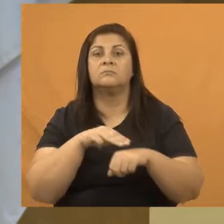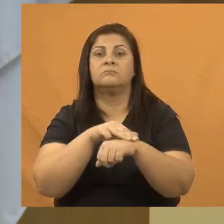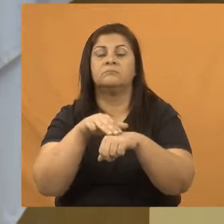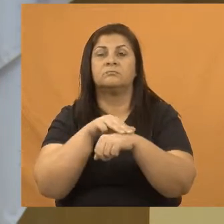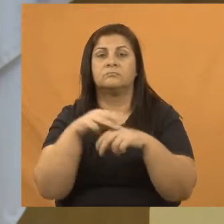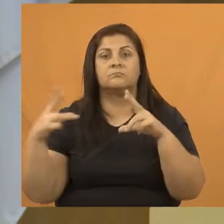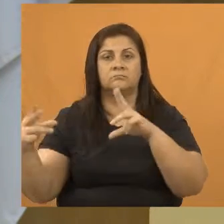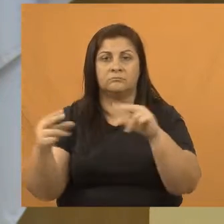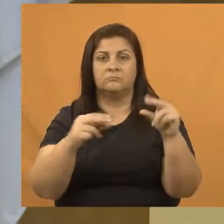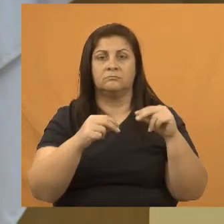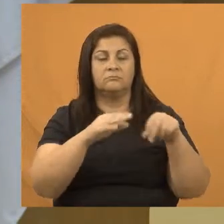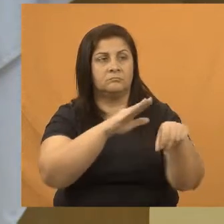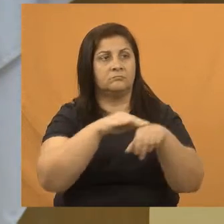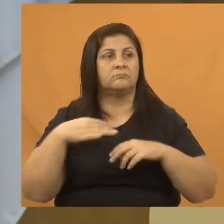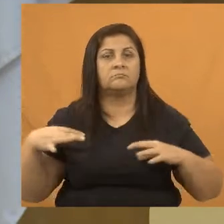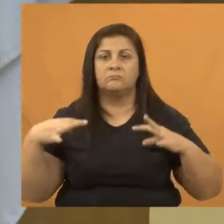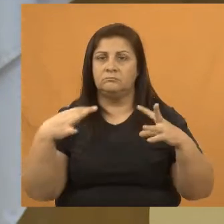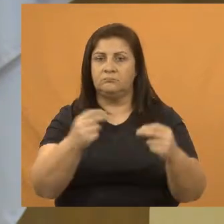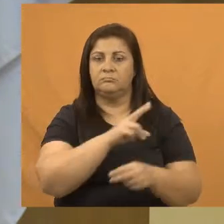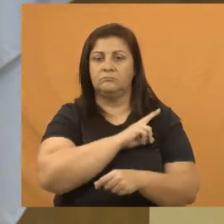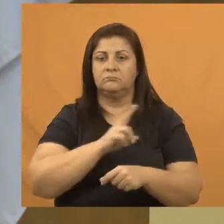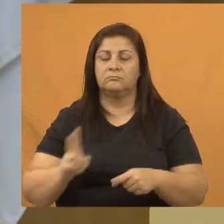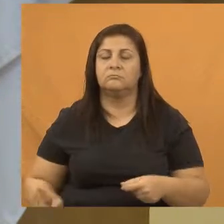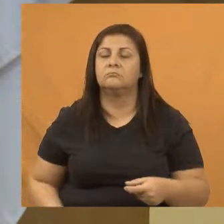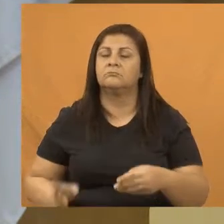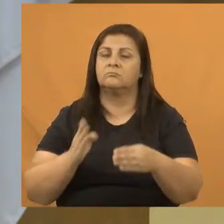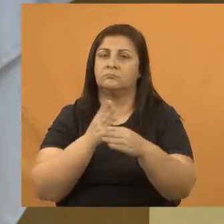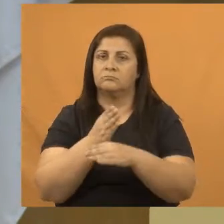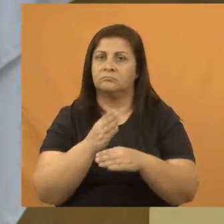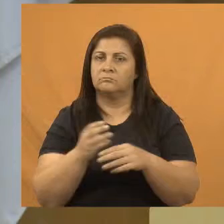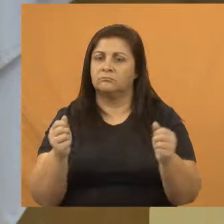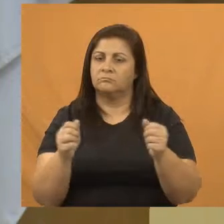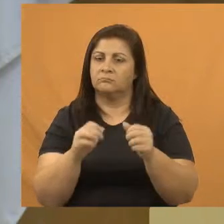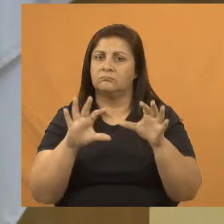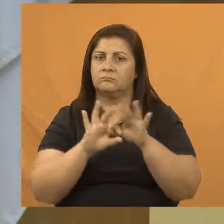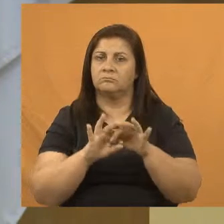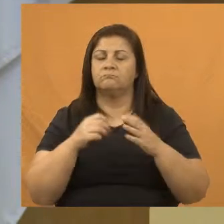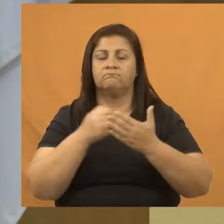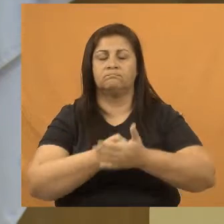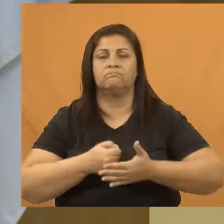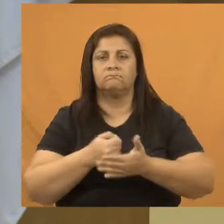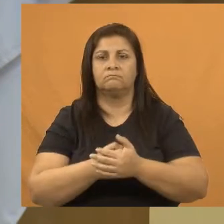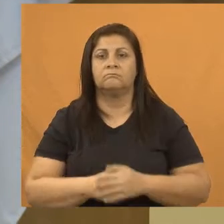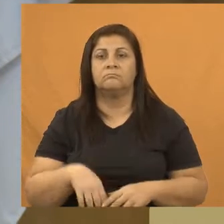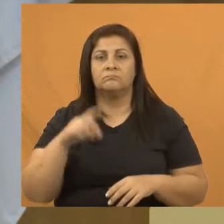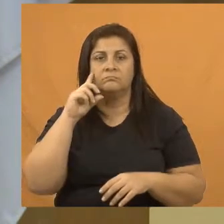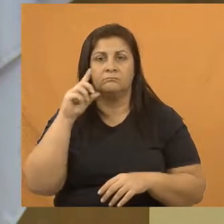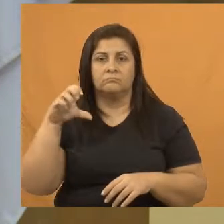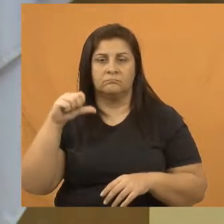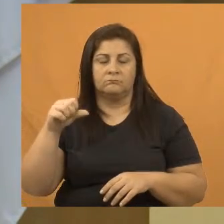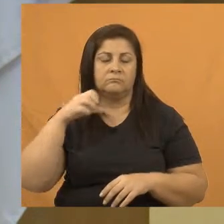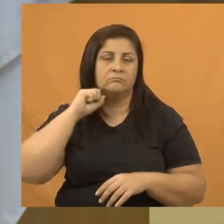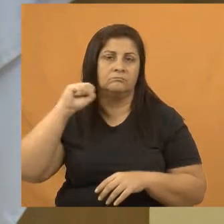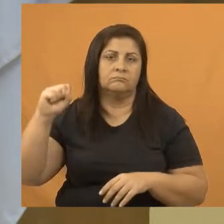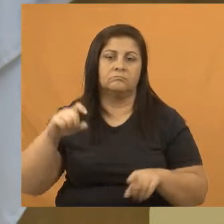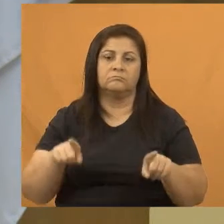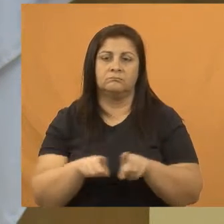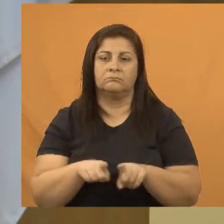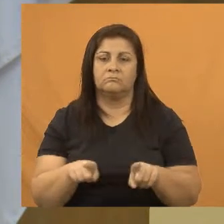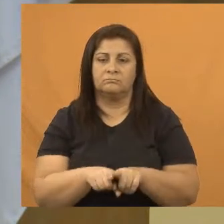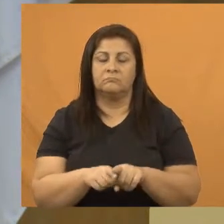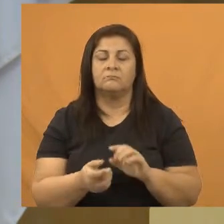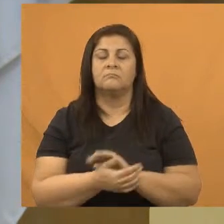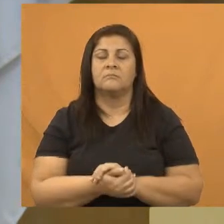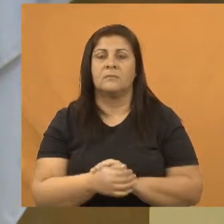esse tema. Convido a todos os vereadores aqui a participar, a se somar a essa luta. Dia 9 também, do 4, terá